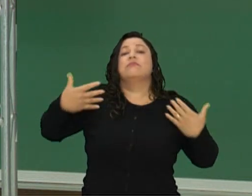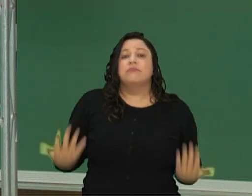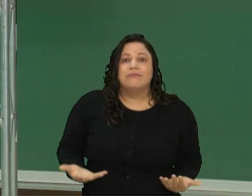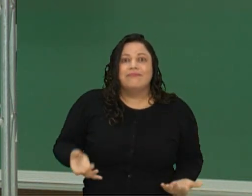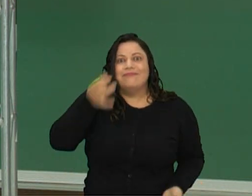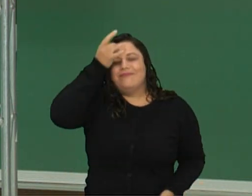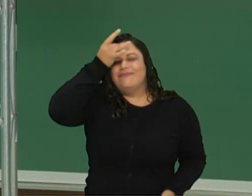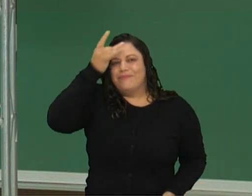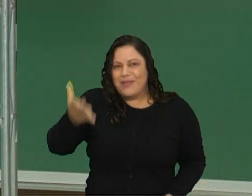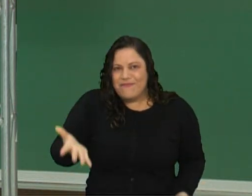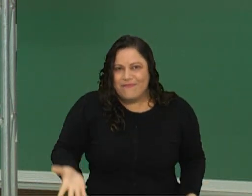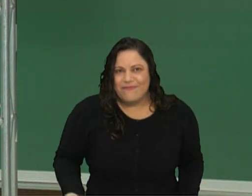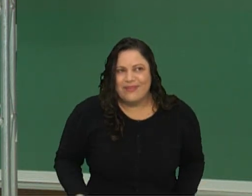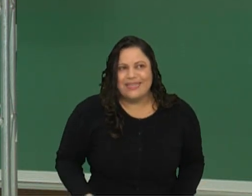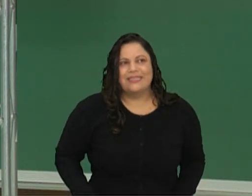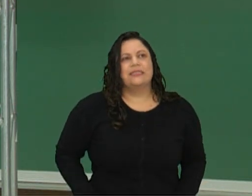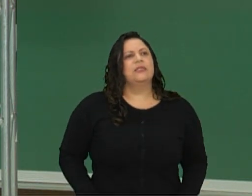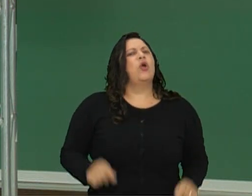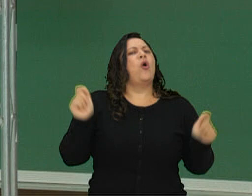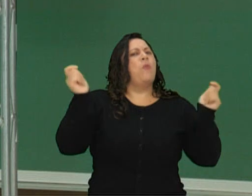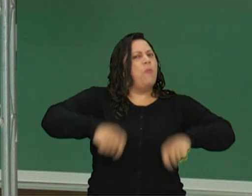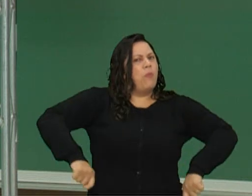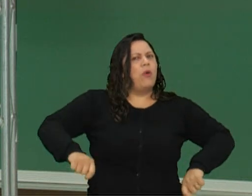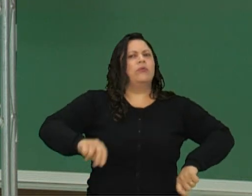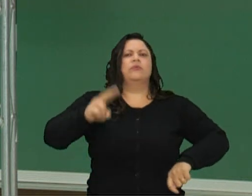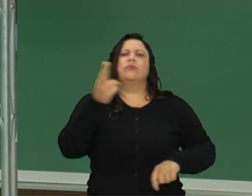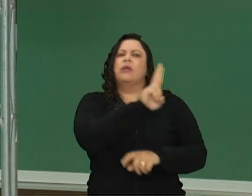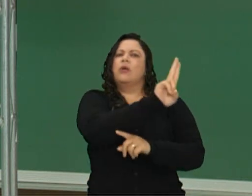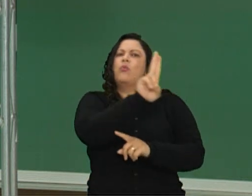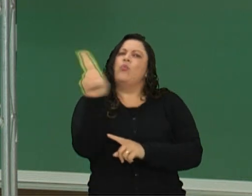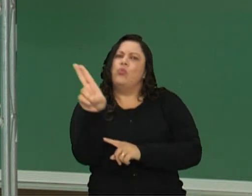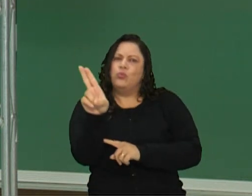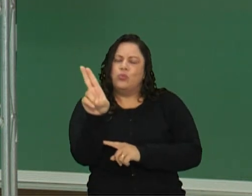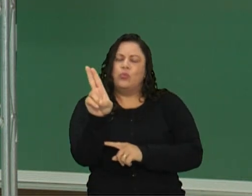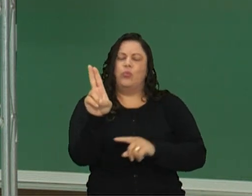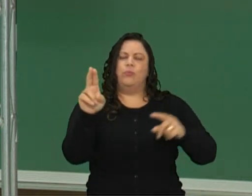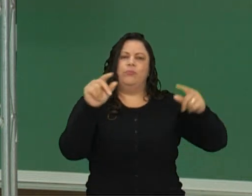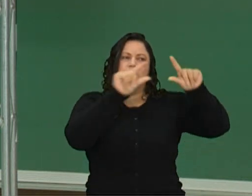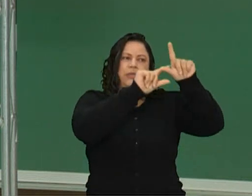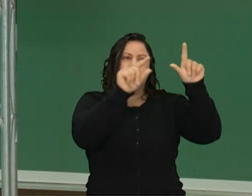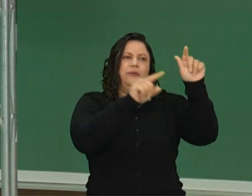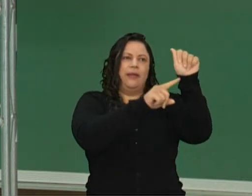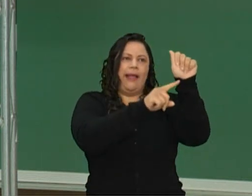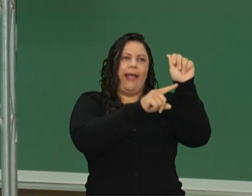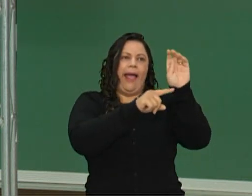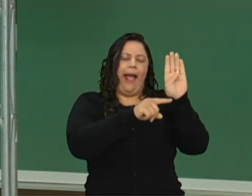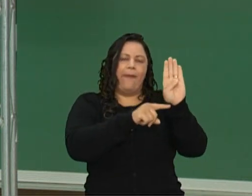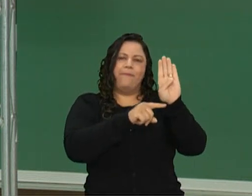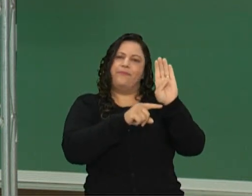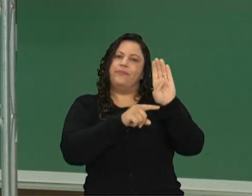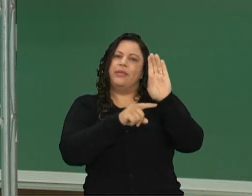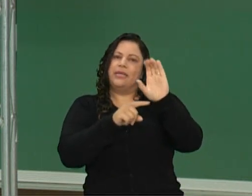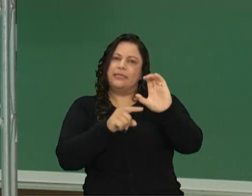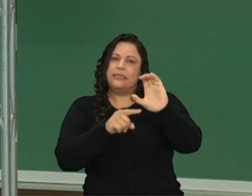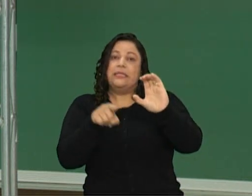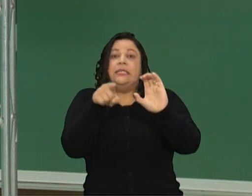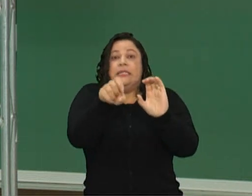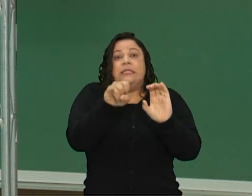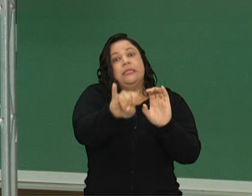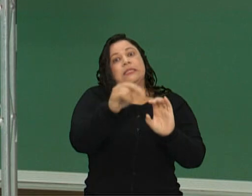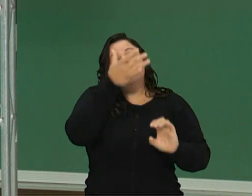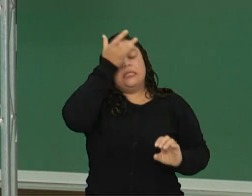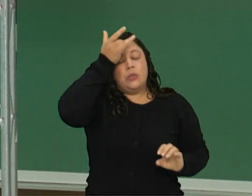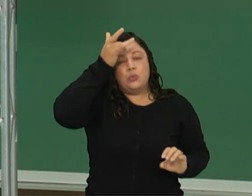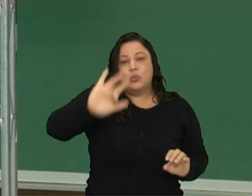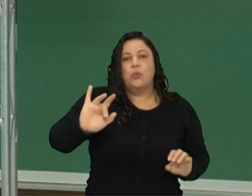fácil, hein? Você pode colocar o nome do lado da letra, se você souber. Se você não souber, você pode desenhar. Enfim, nós